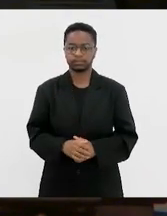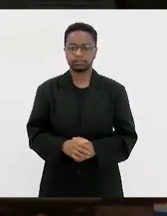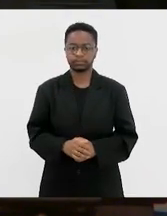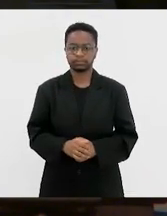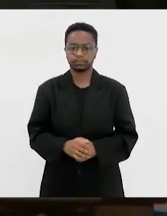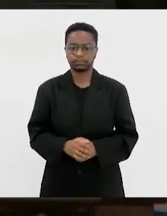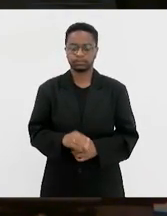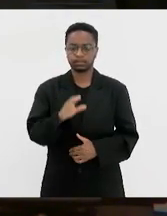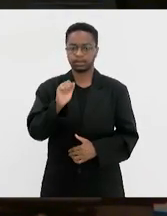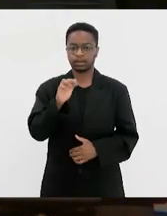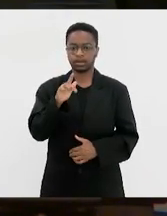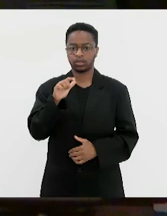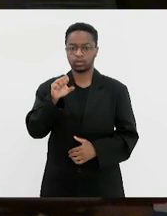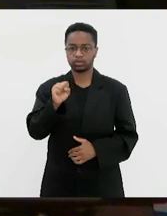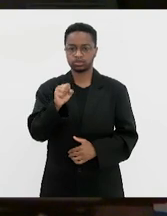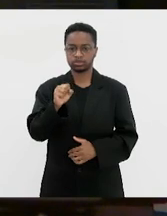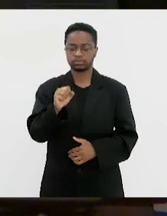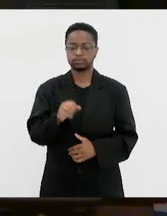Carlos Augusto Milha,